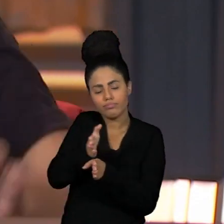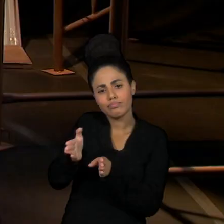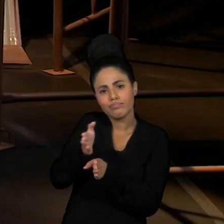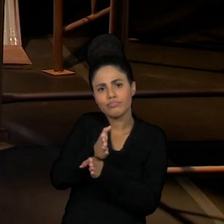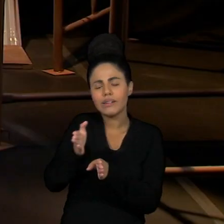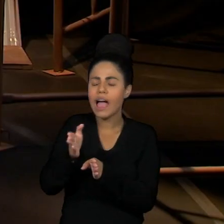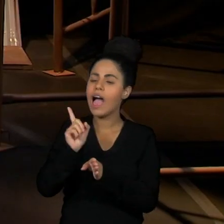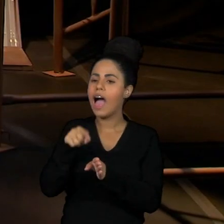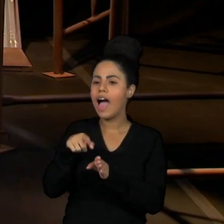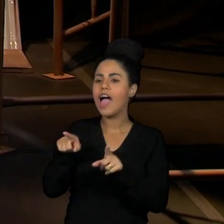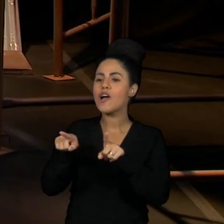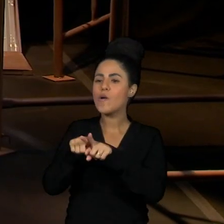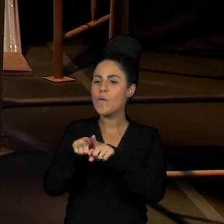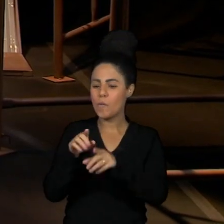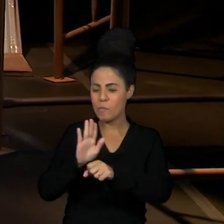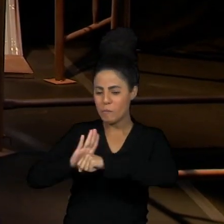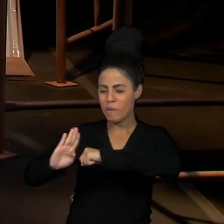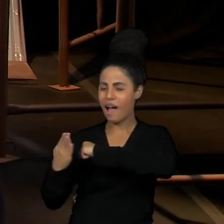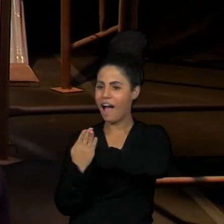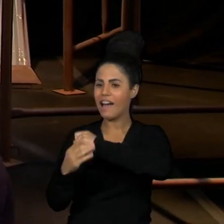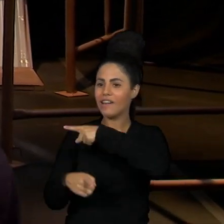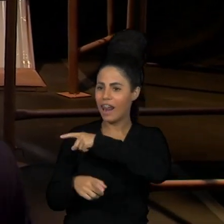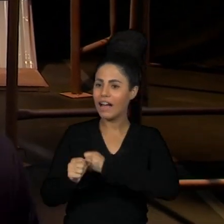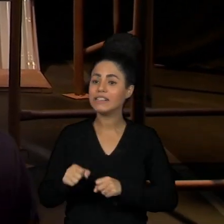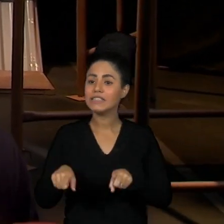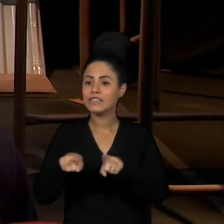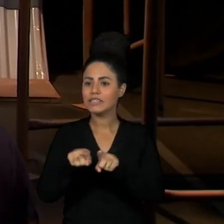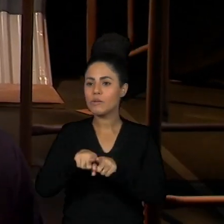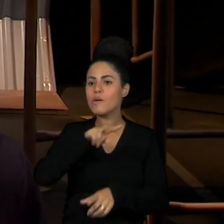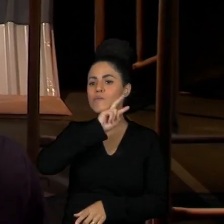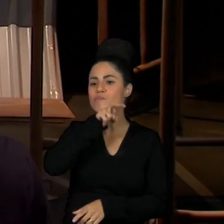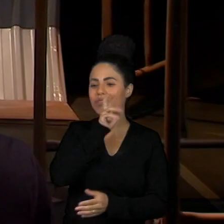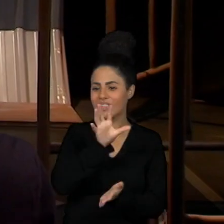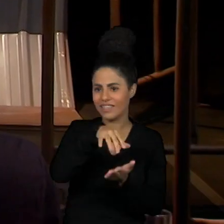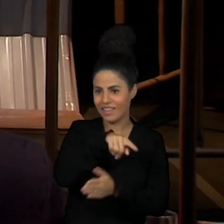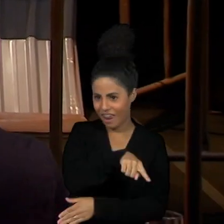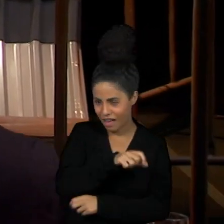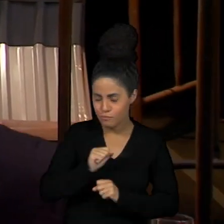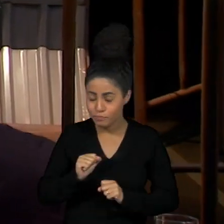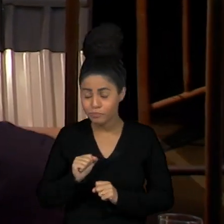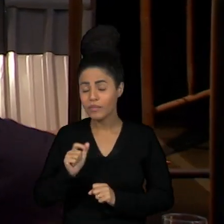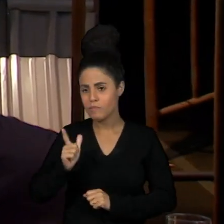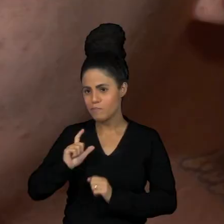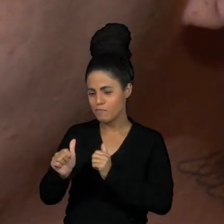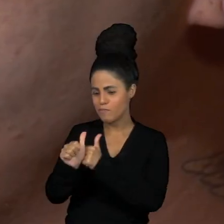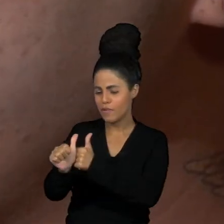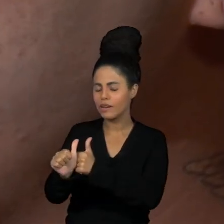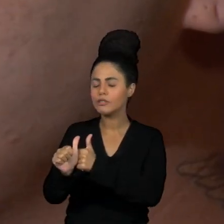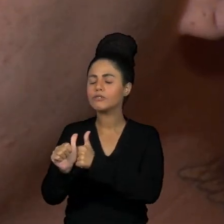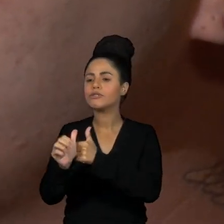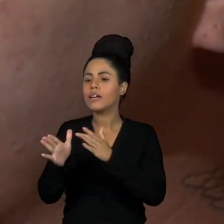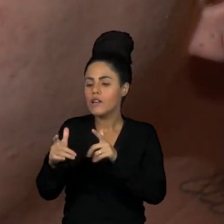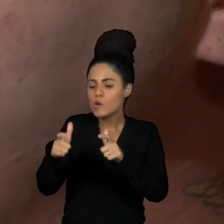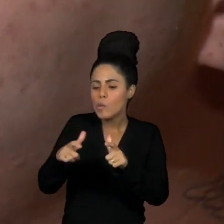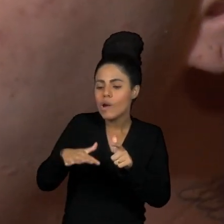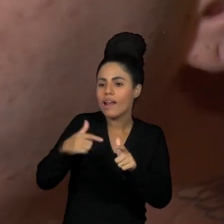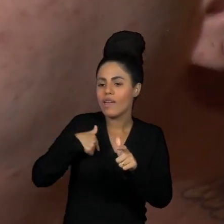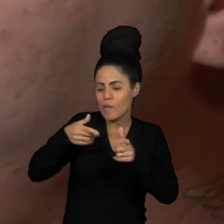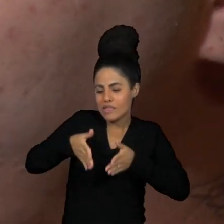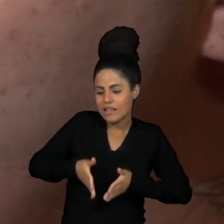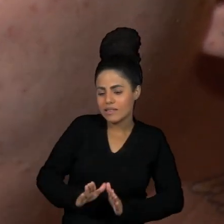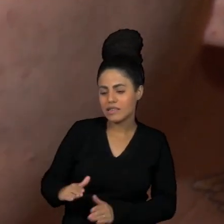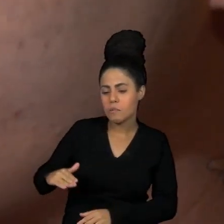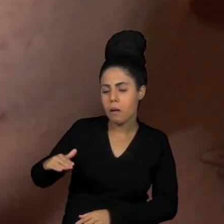bairro do Butantã. Butantã Fundos. Butantã Fundos é muito bom. E é o lugar onde eu nasci,